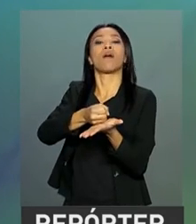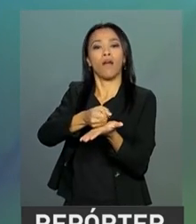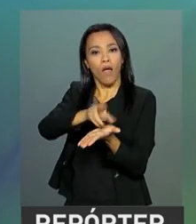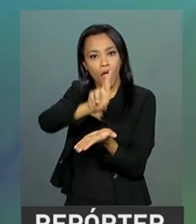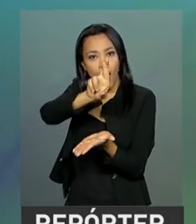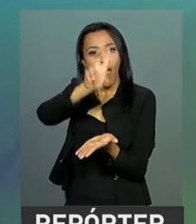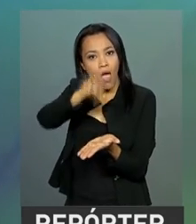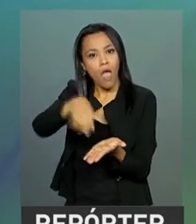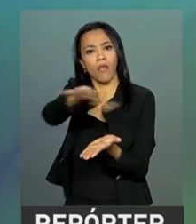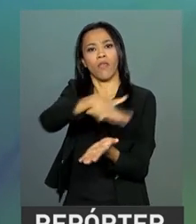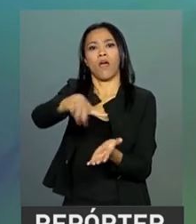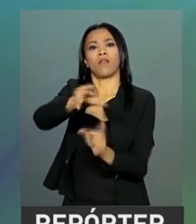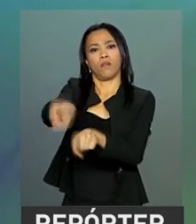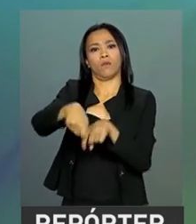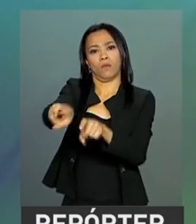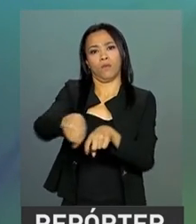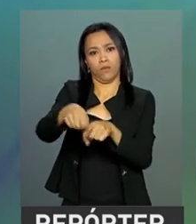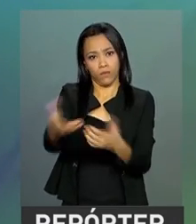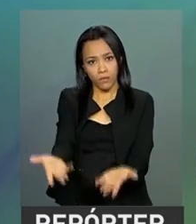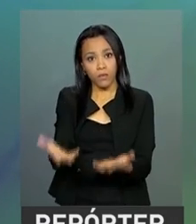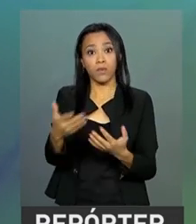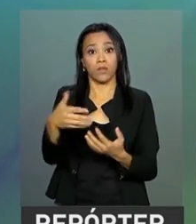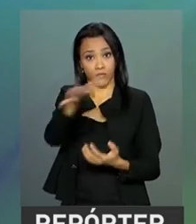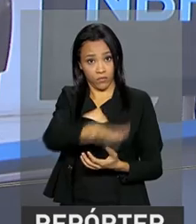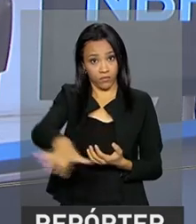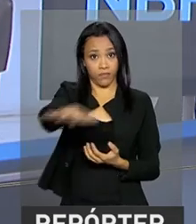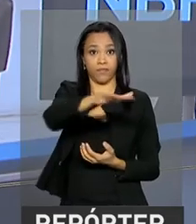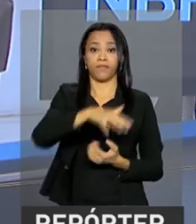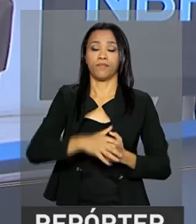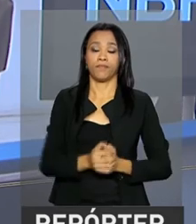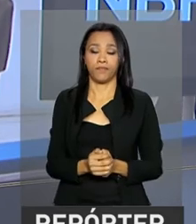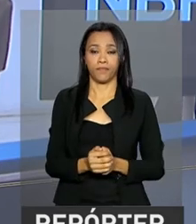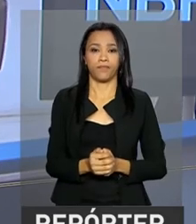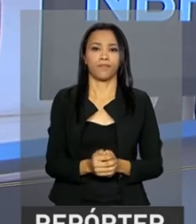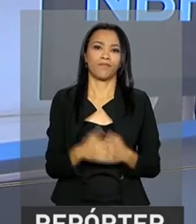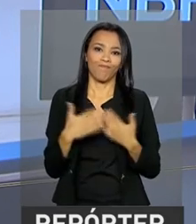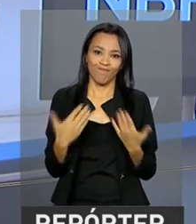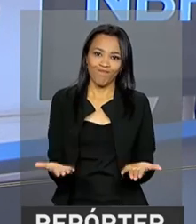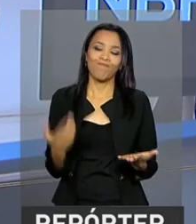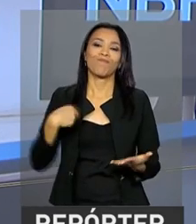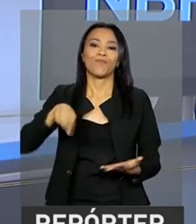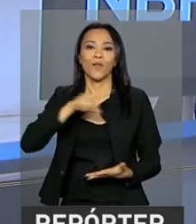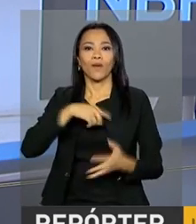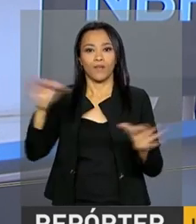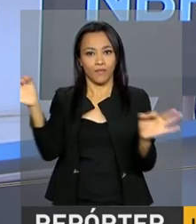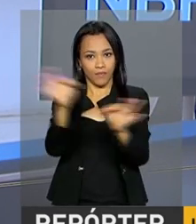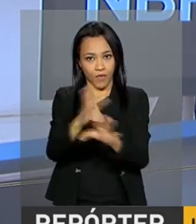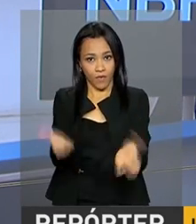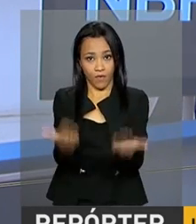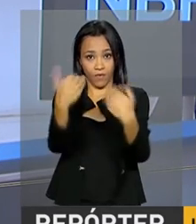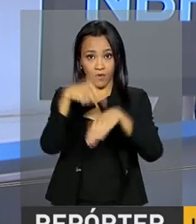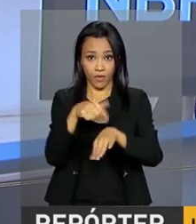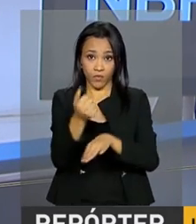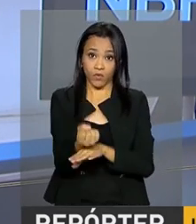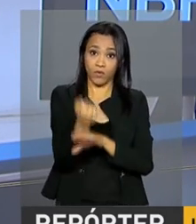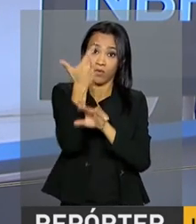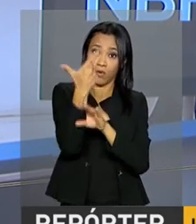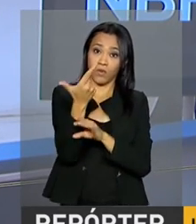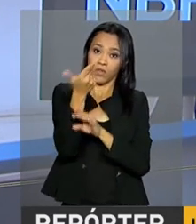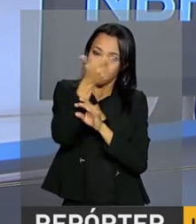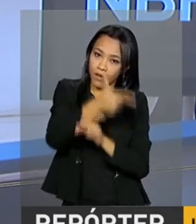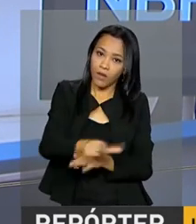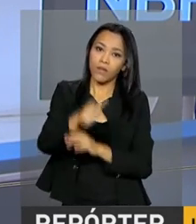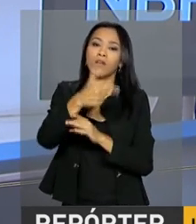o agronegócio, a agricultura em geral. Bom, nós ficamos por aqui e voltamos ao meio-dia na